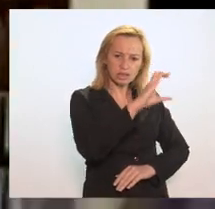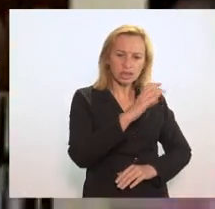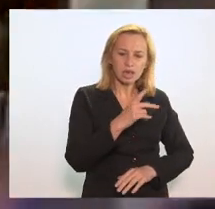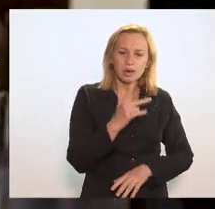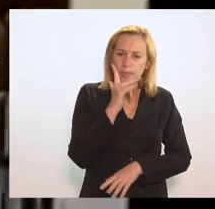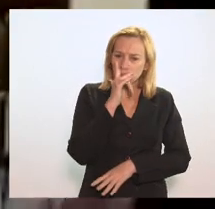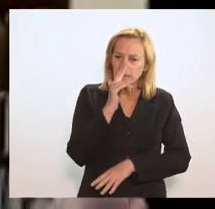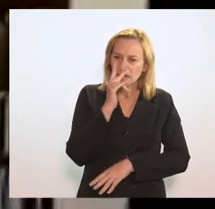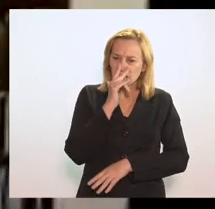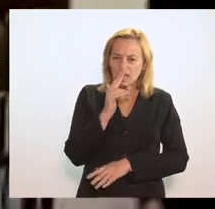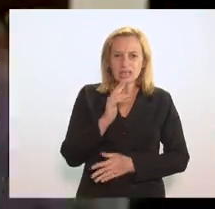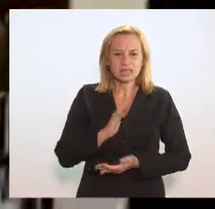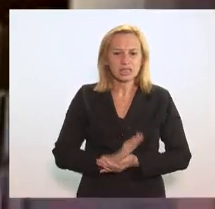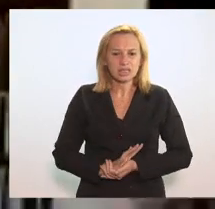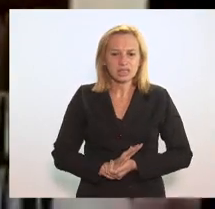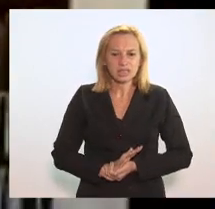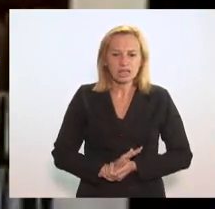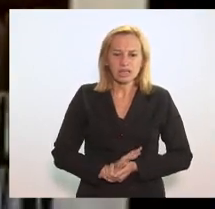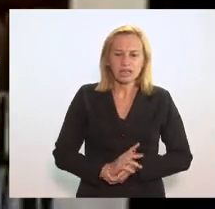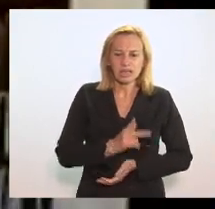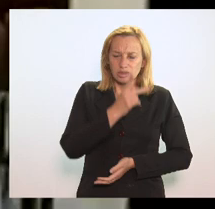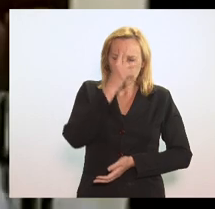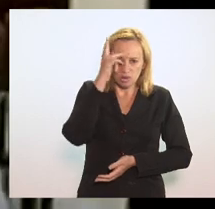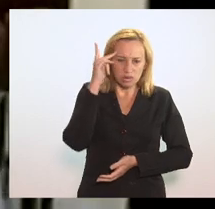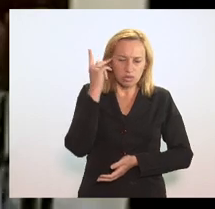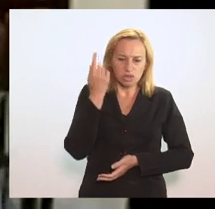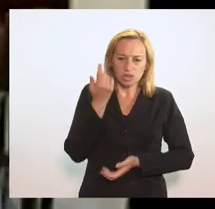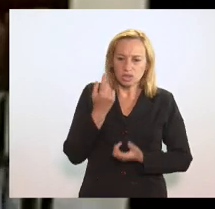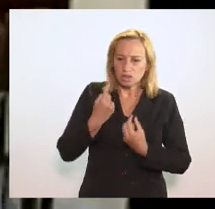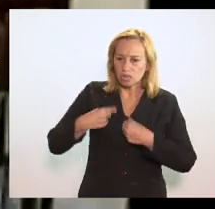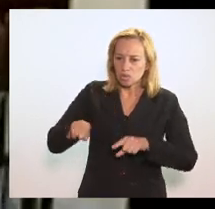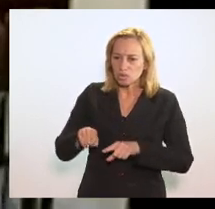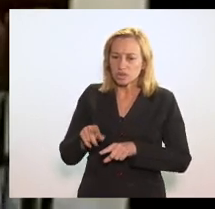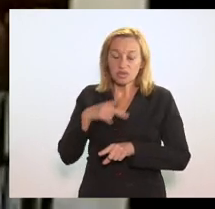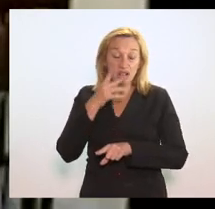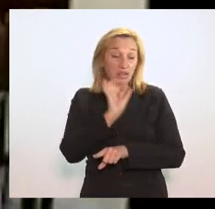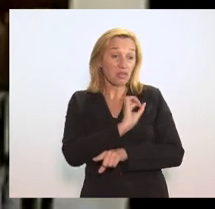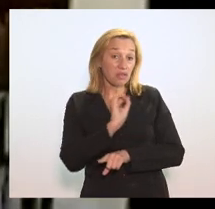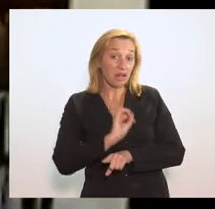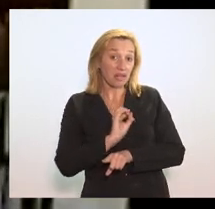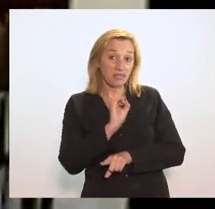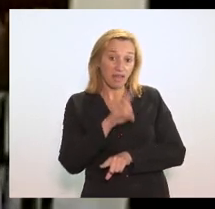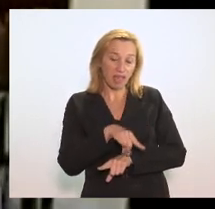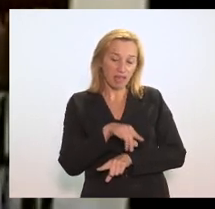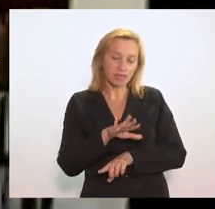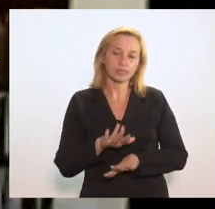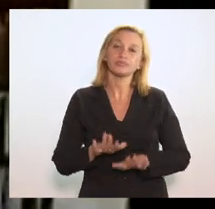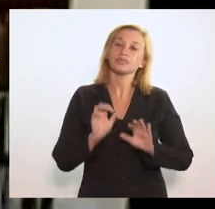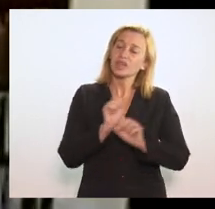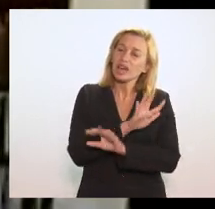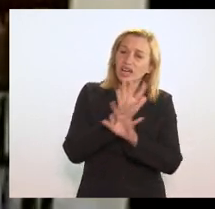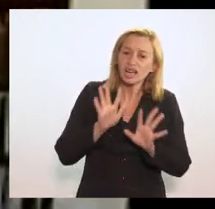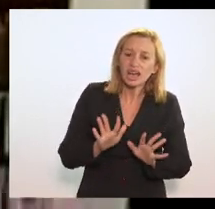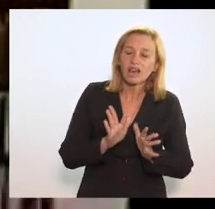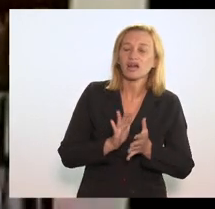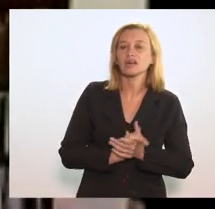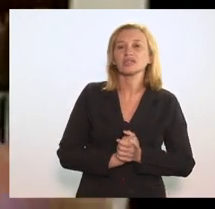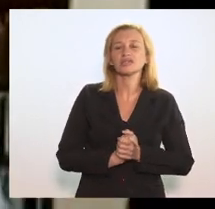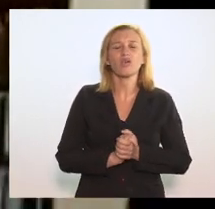negacionistas dizem que não é nada disso. Então, É claro que fica